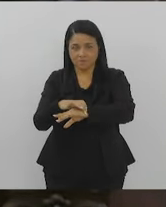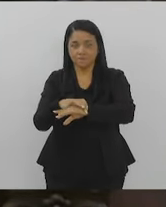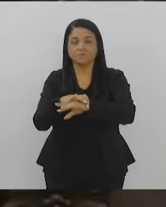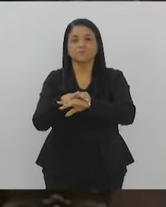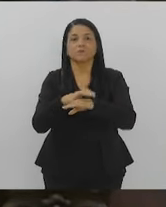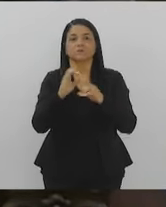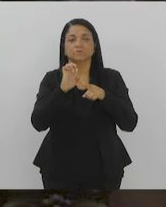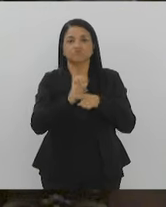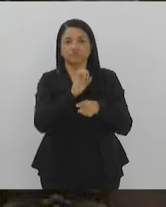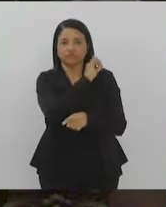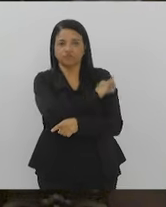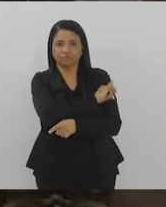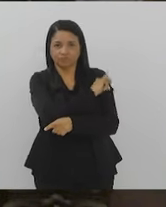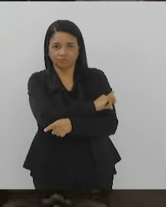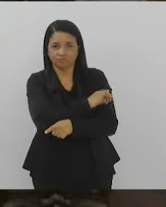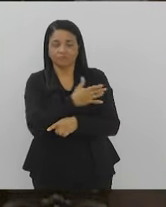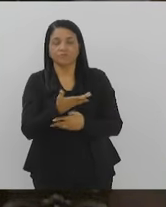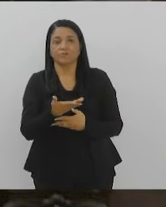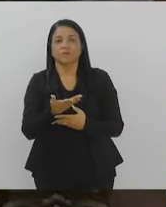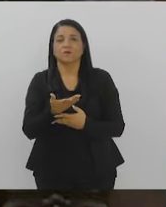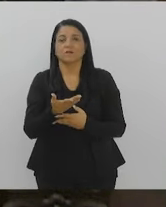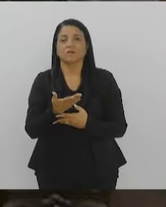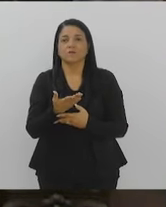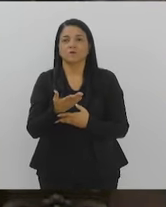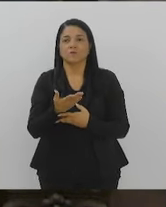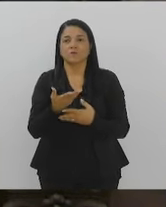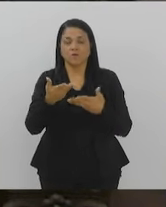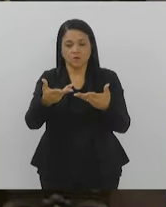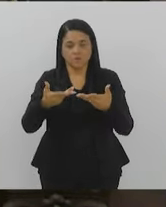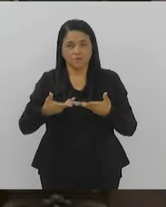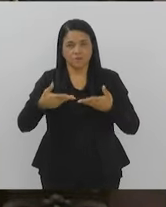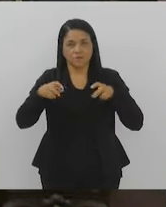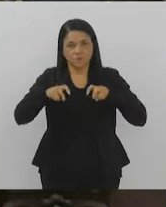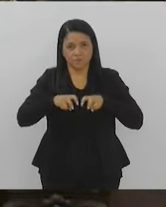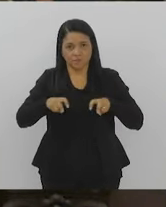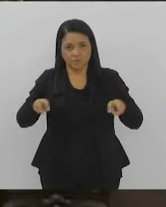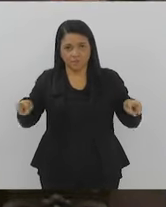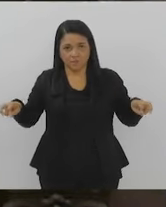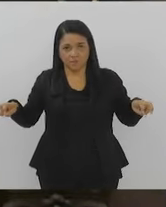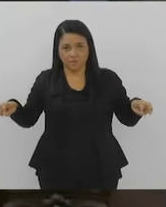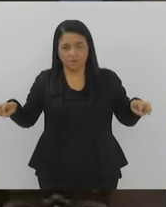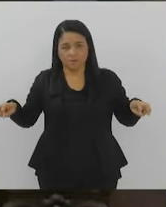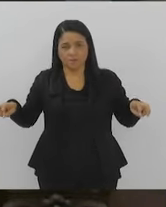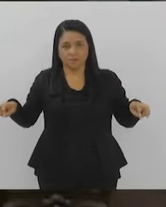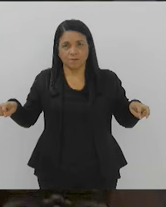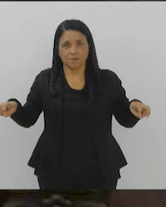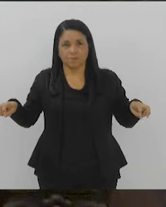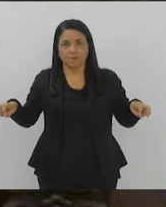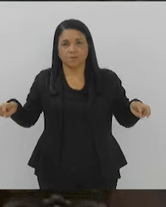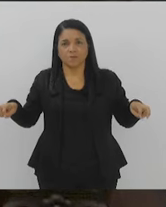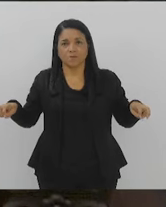Janeiro. Convido para compor a mesa de honra